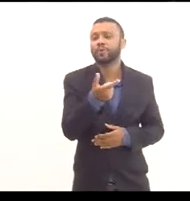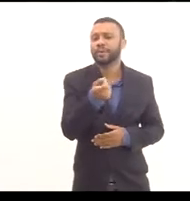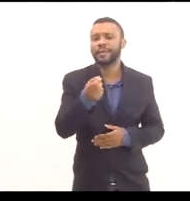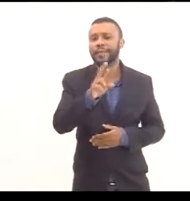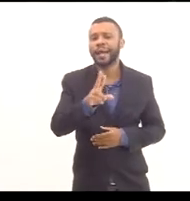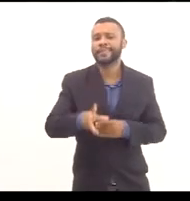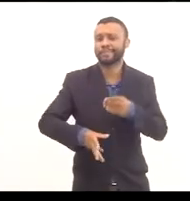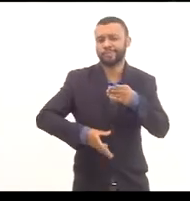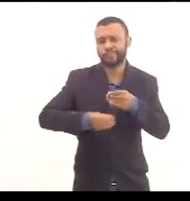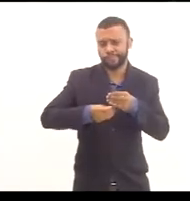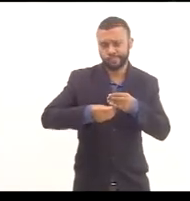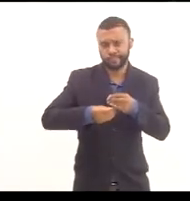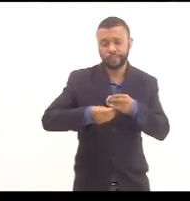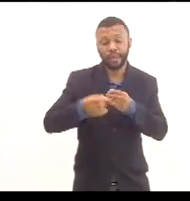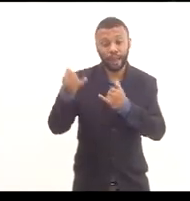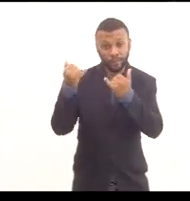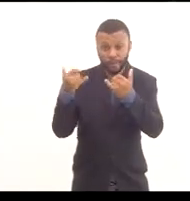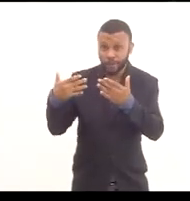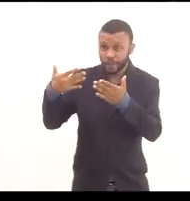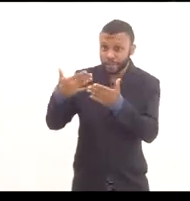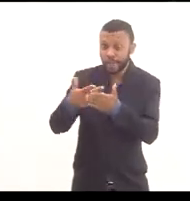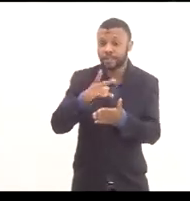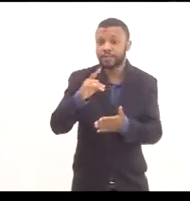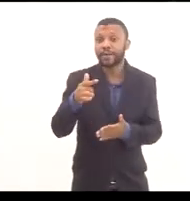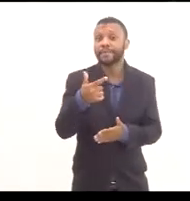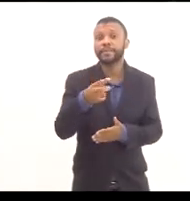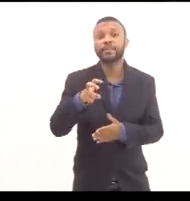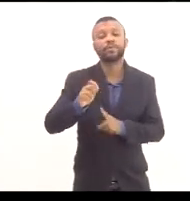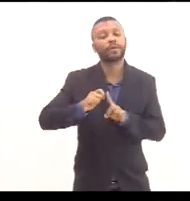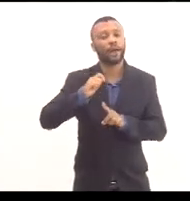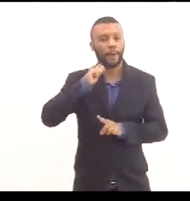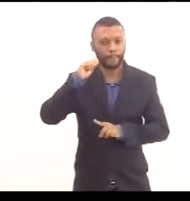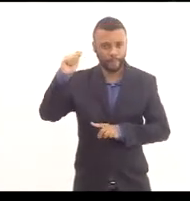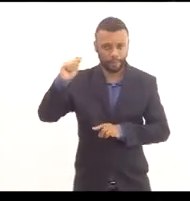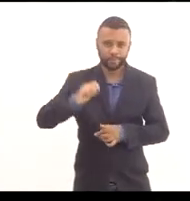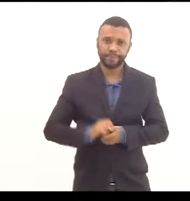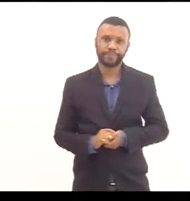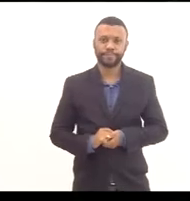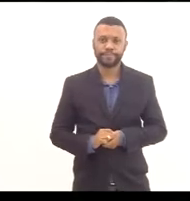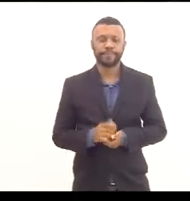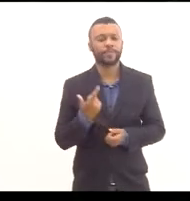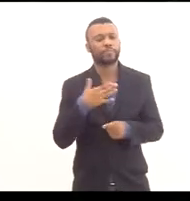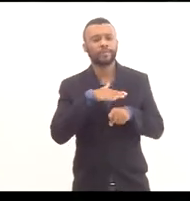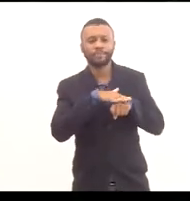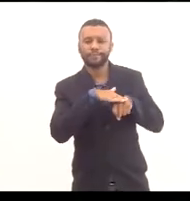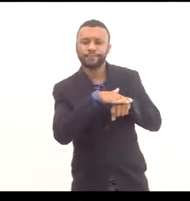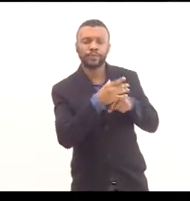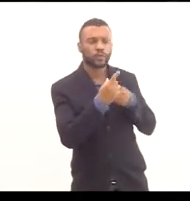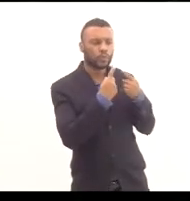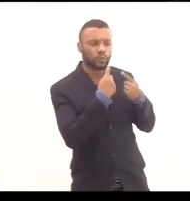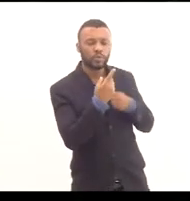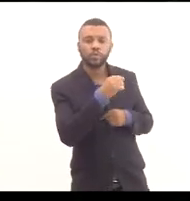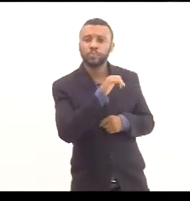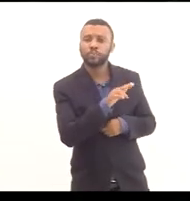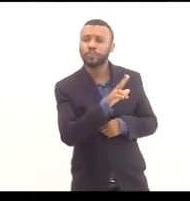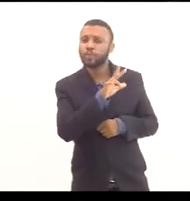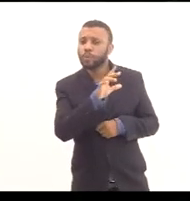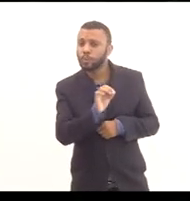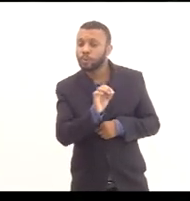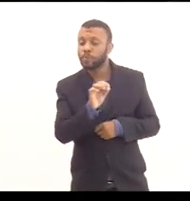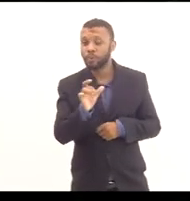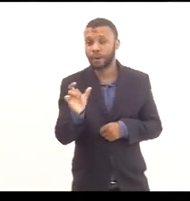informação atualizada até 25 quatro também eu estava conversando aqui com o Júlio o cartão